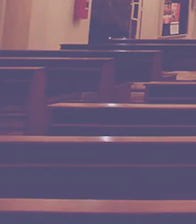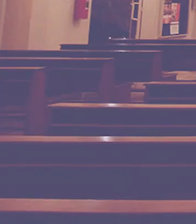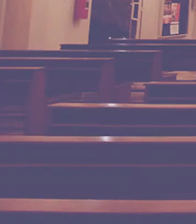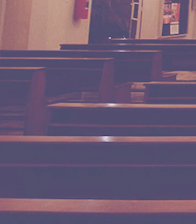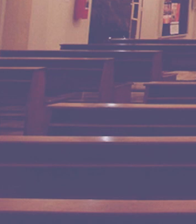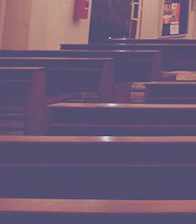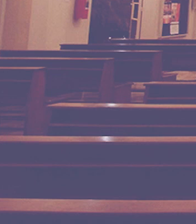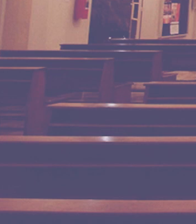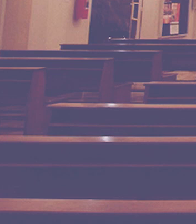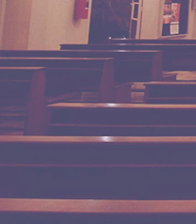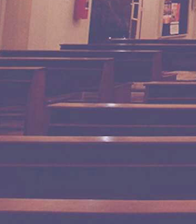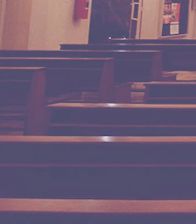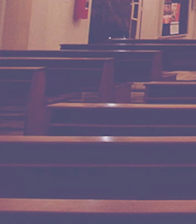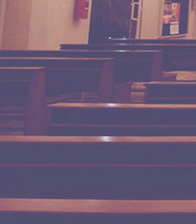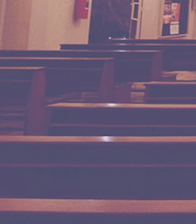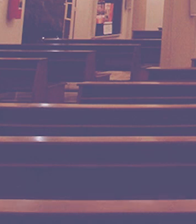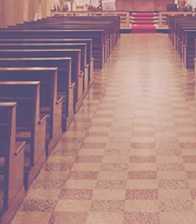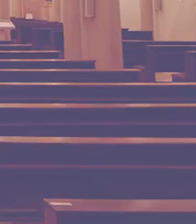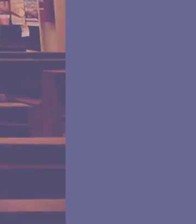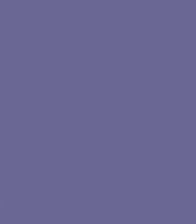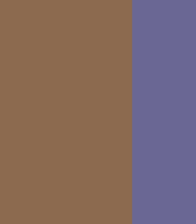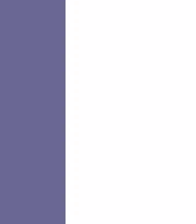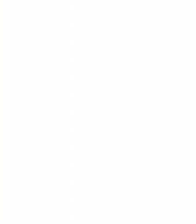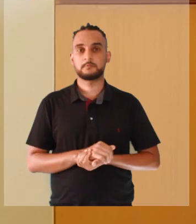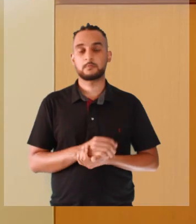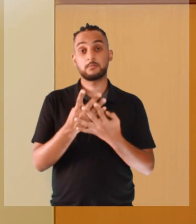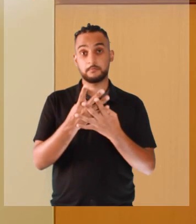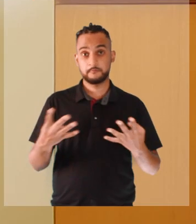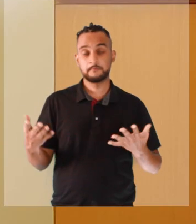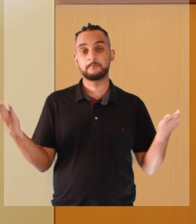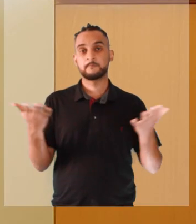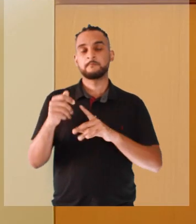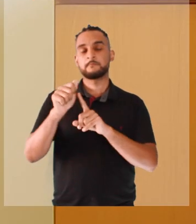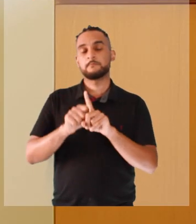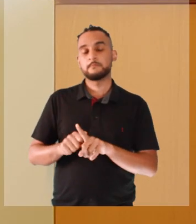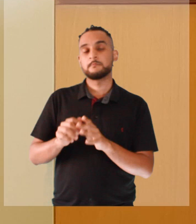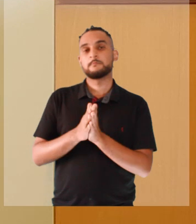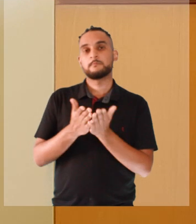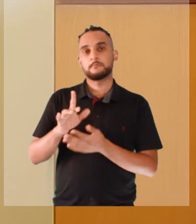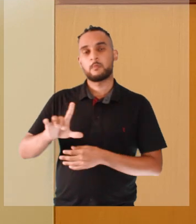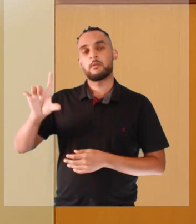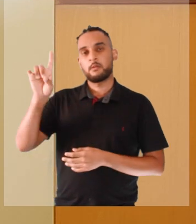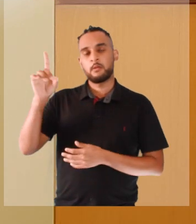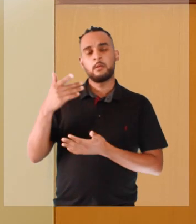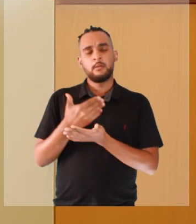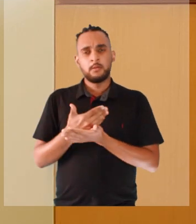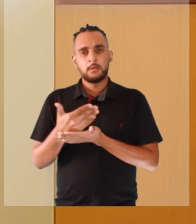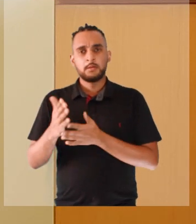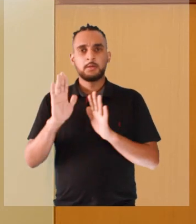in excelsis Deo. Estamos celebrando o mês da